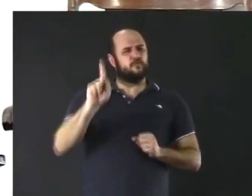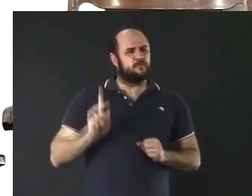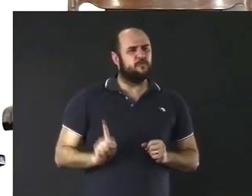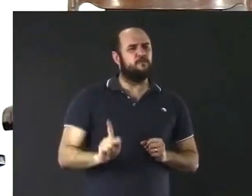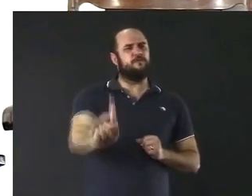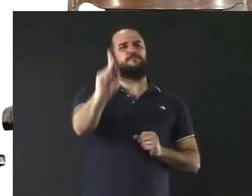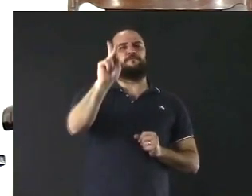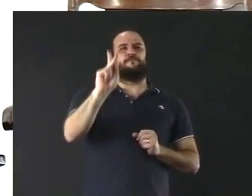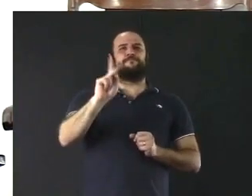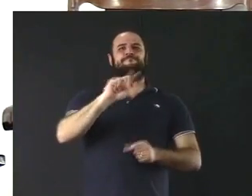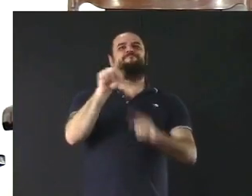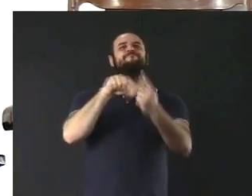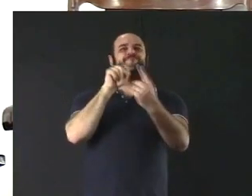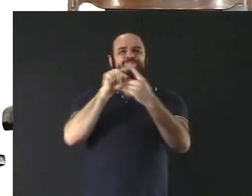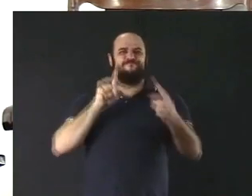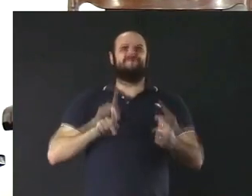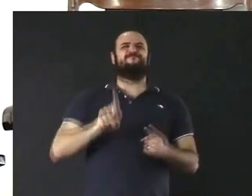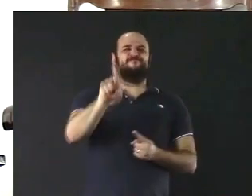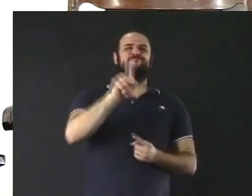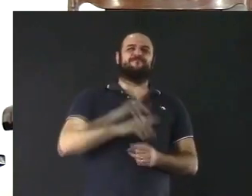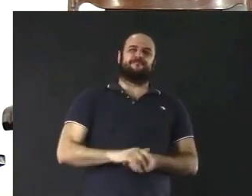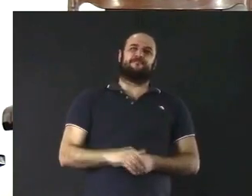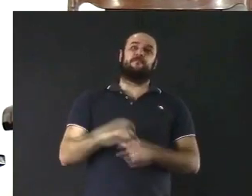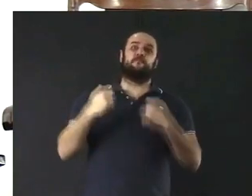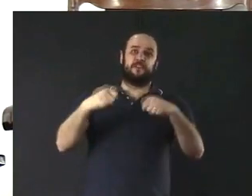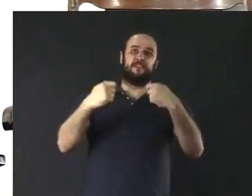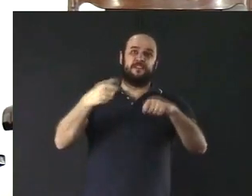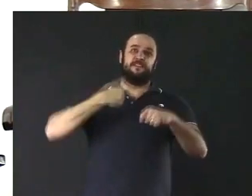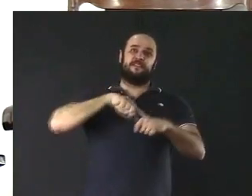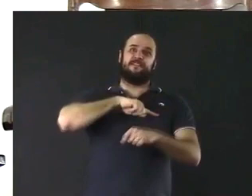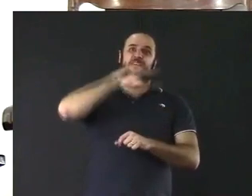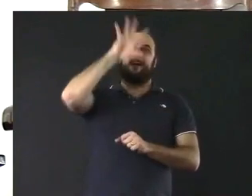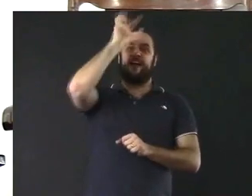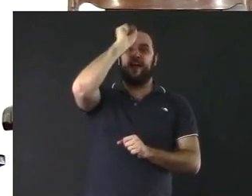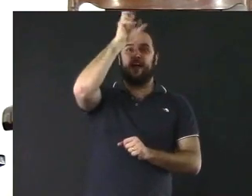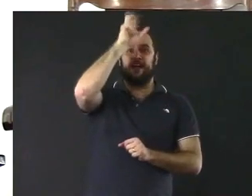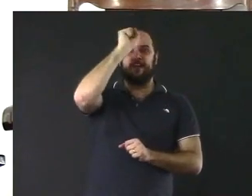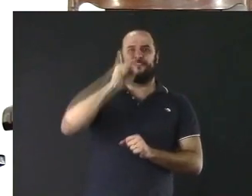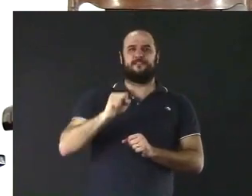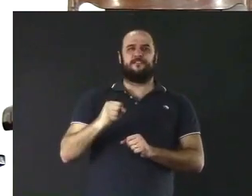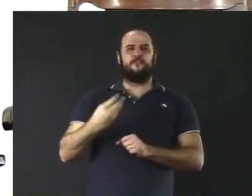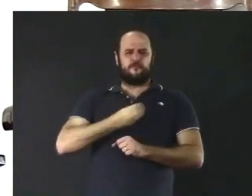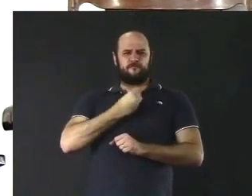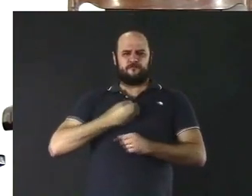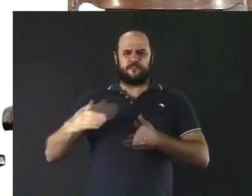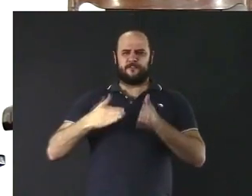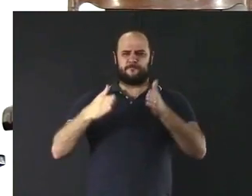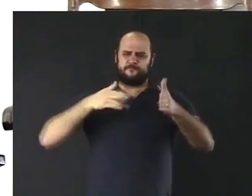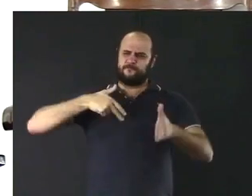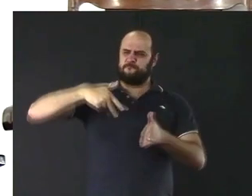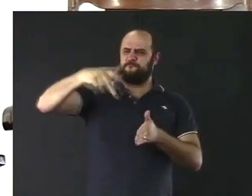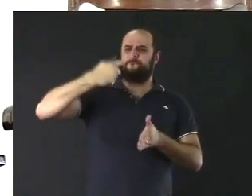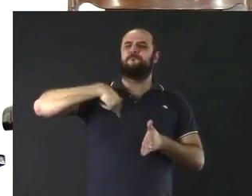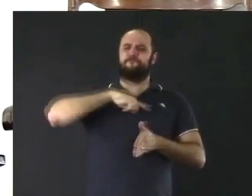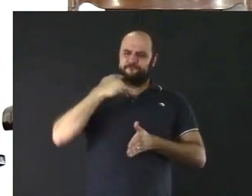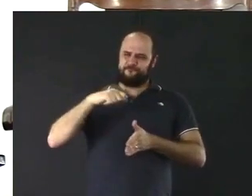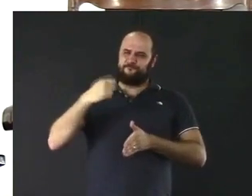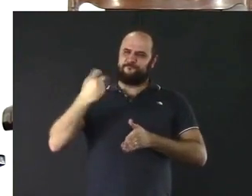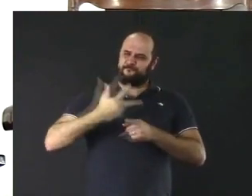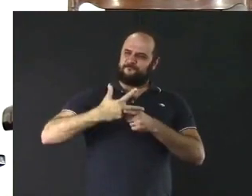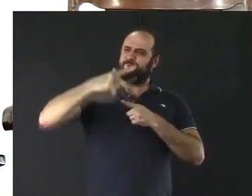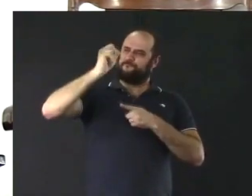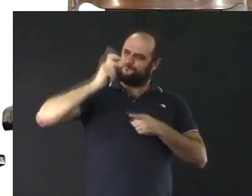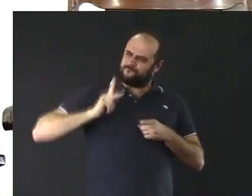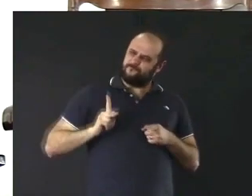objetivo. Nós precisamos aprender que nessa corrida nós precisamos perseverar.